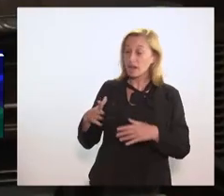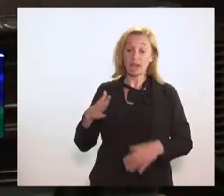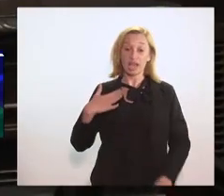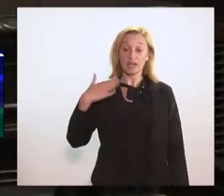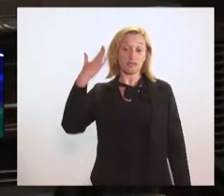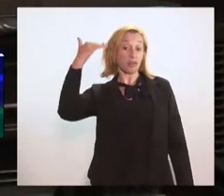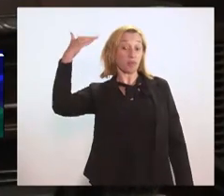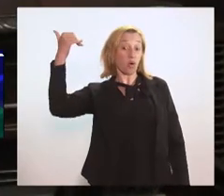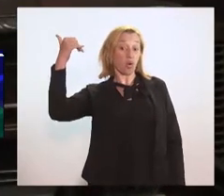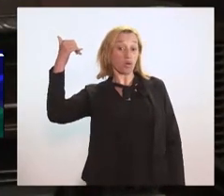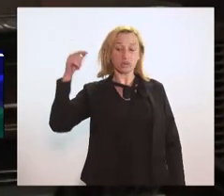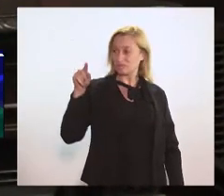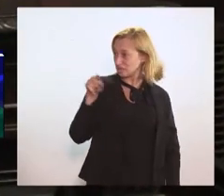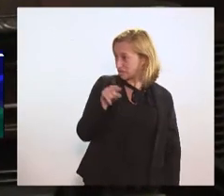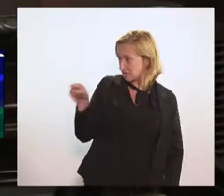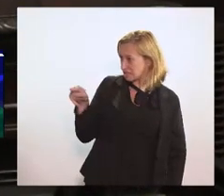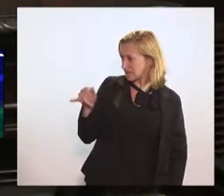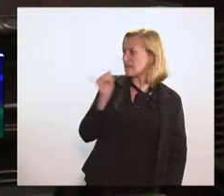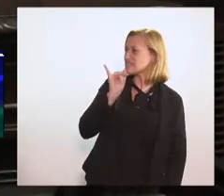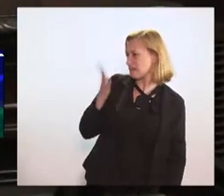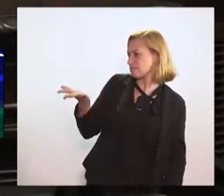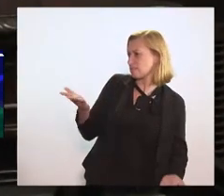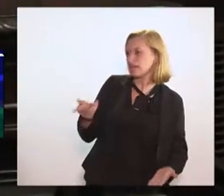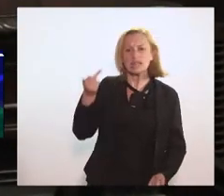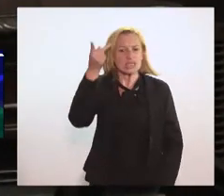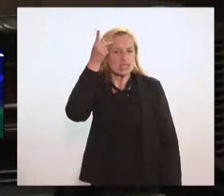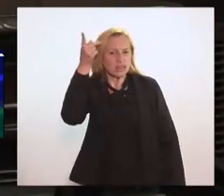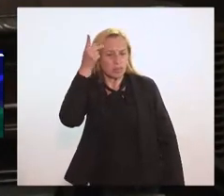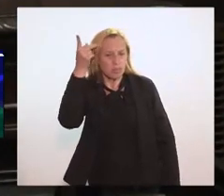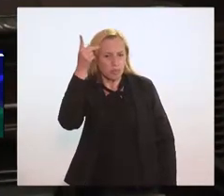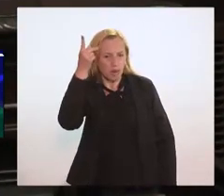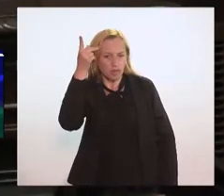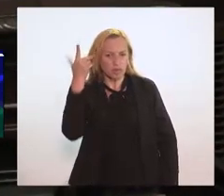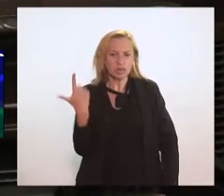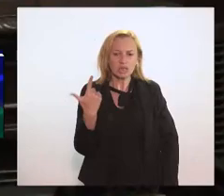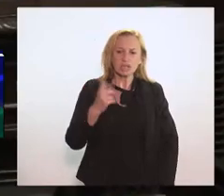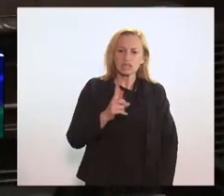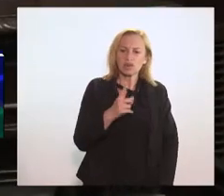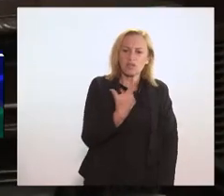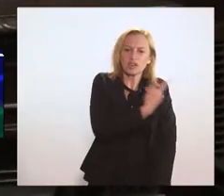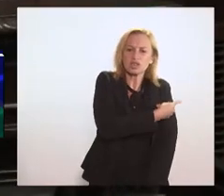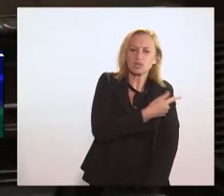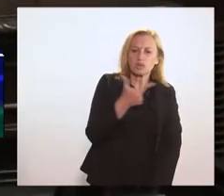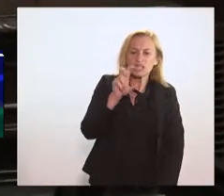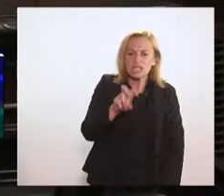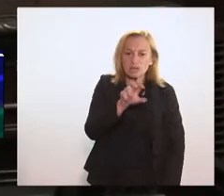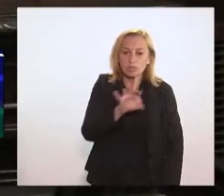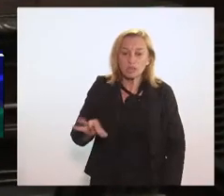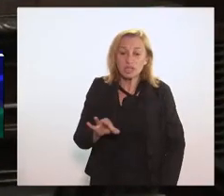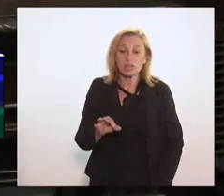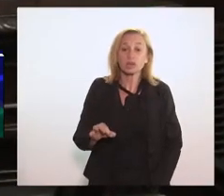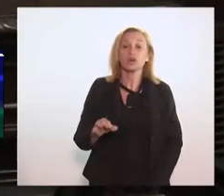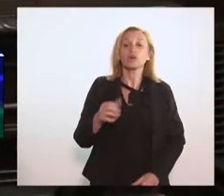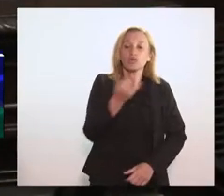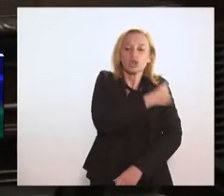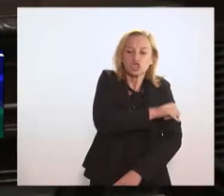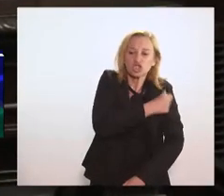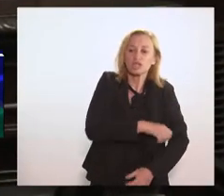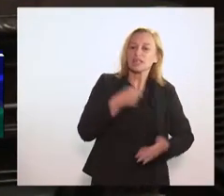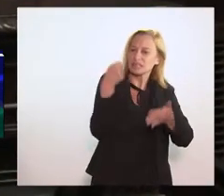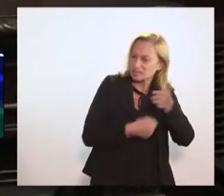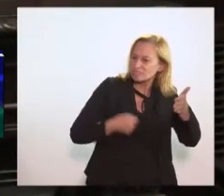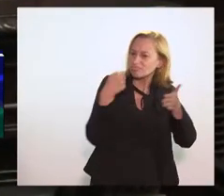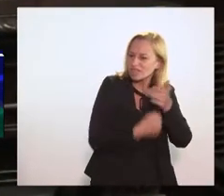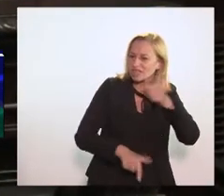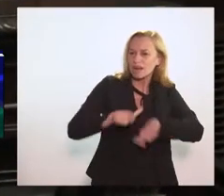Vossas Excelências. E está um exemplo. São Paulo não imunizou nem 5% da sua população. O Rio de Janeiro tem trabalhado em